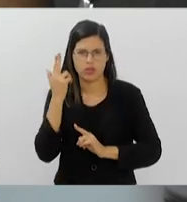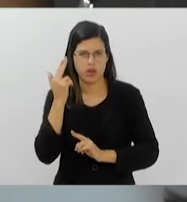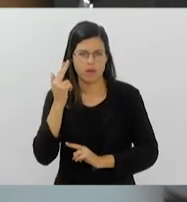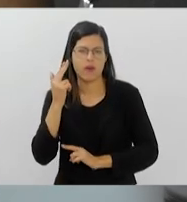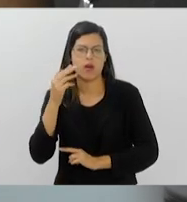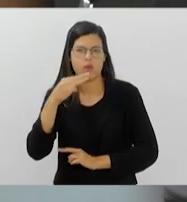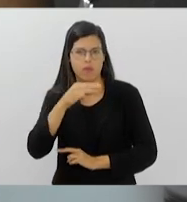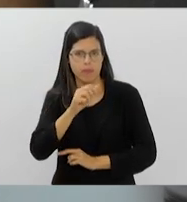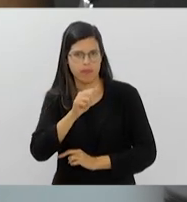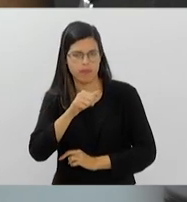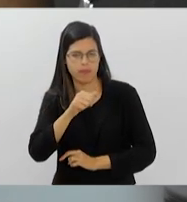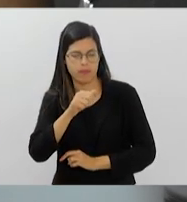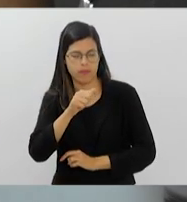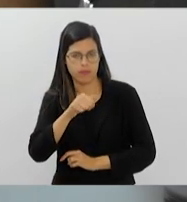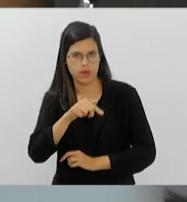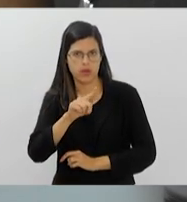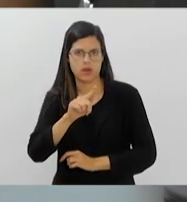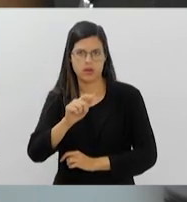Machador.